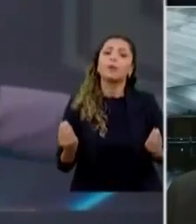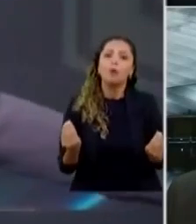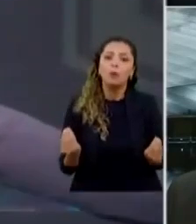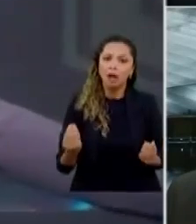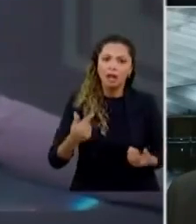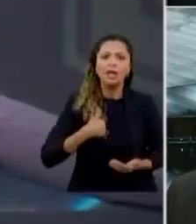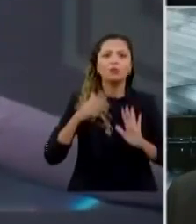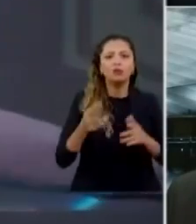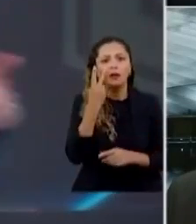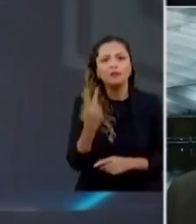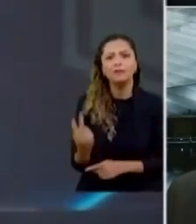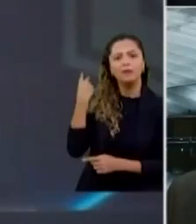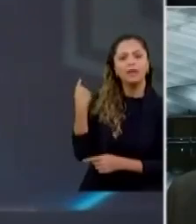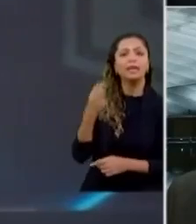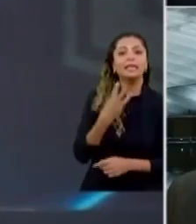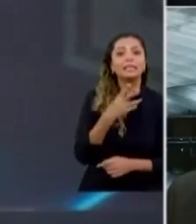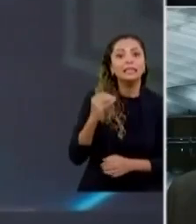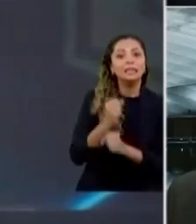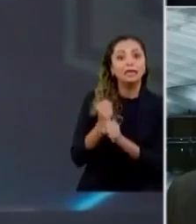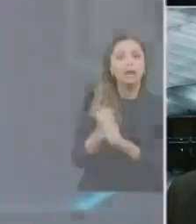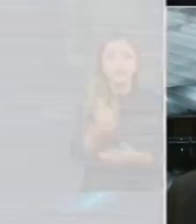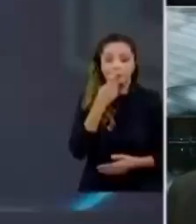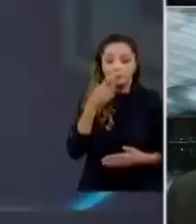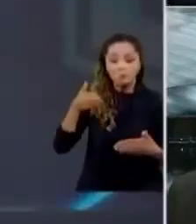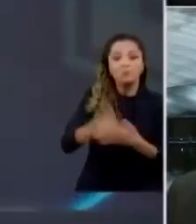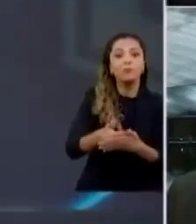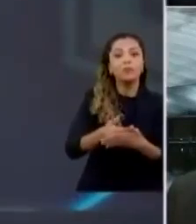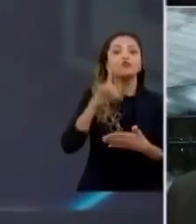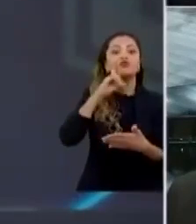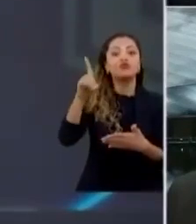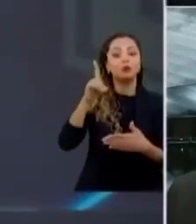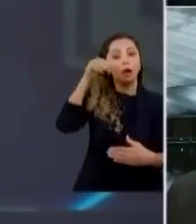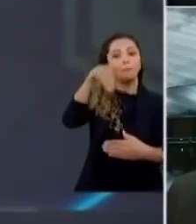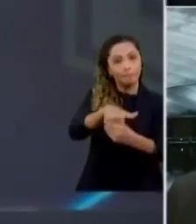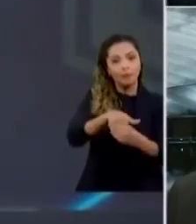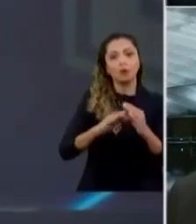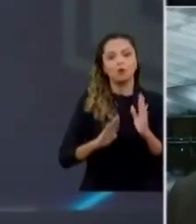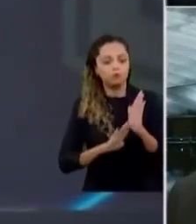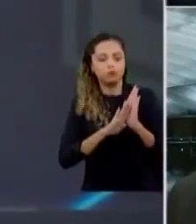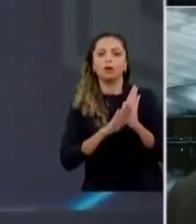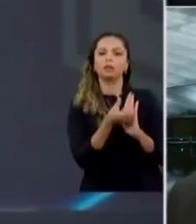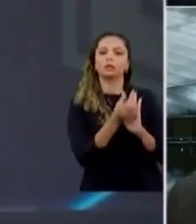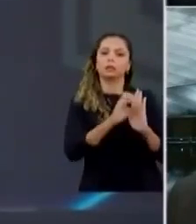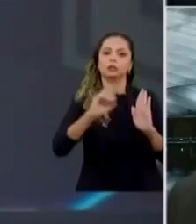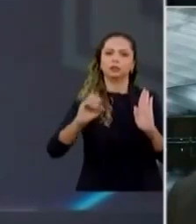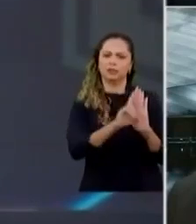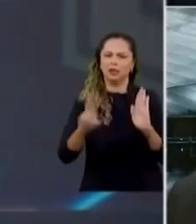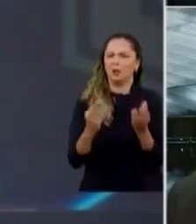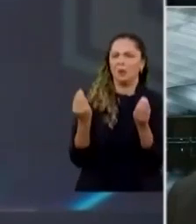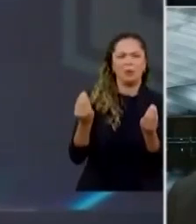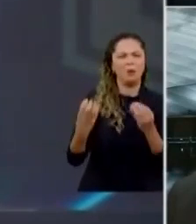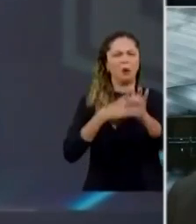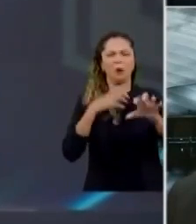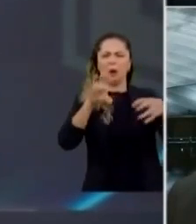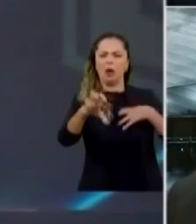de Lula. Então, ela se credencia, como a gente já disse, para ser a mais votada candidata do MDB da